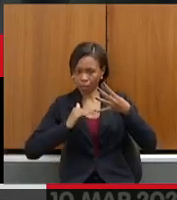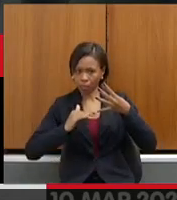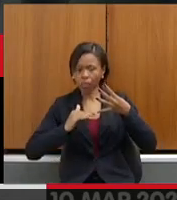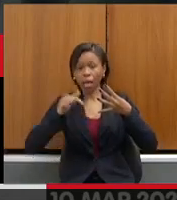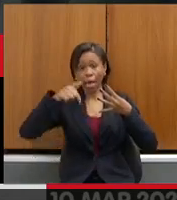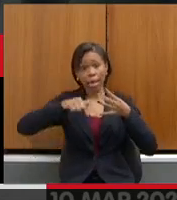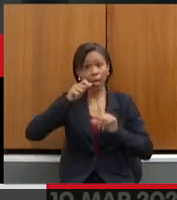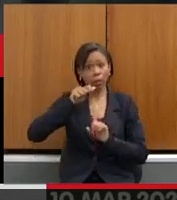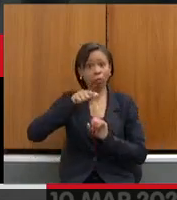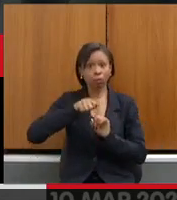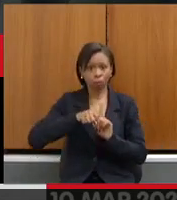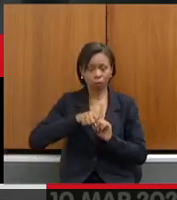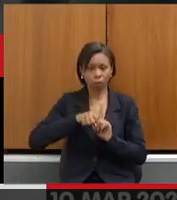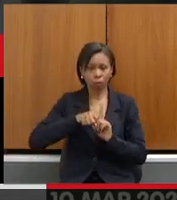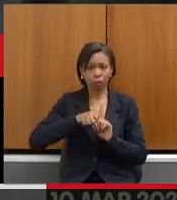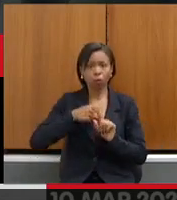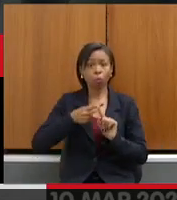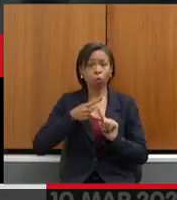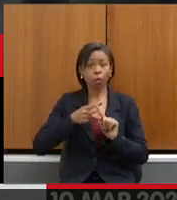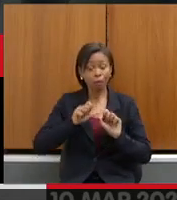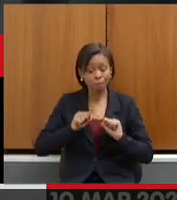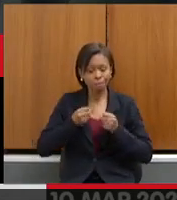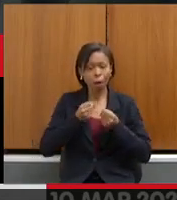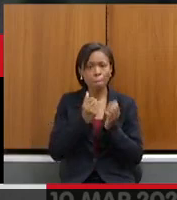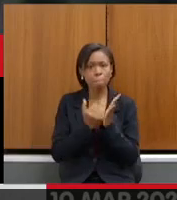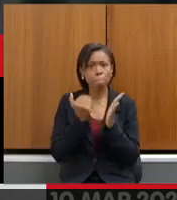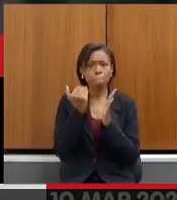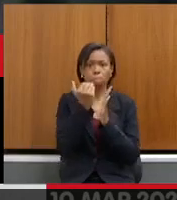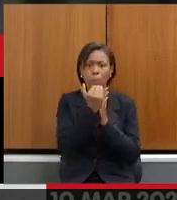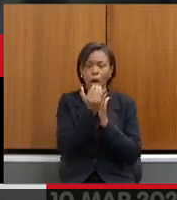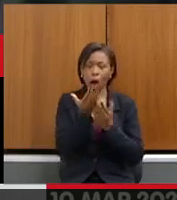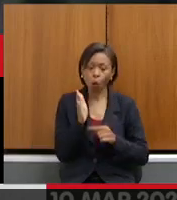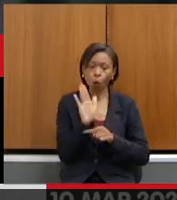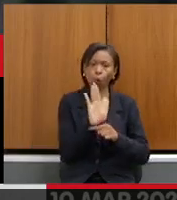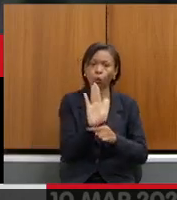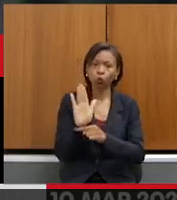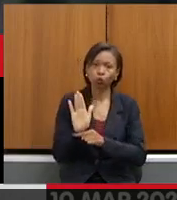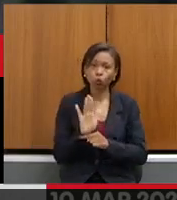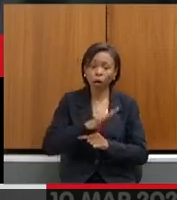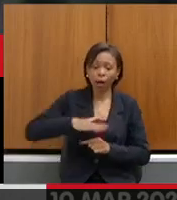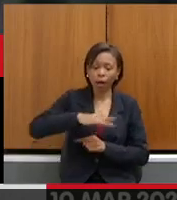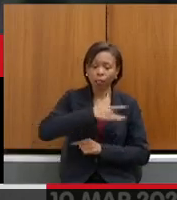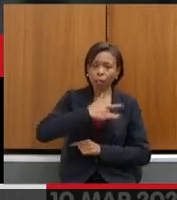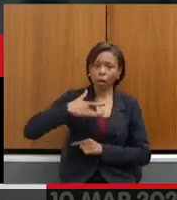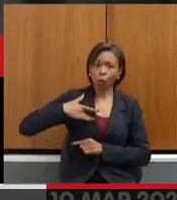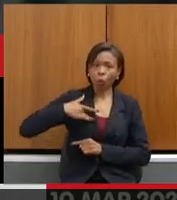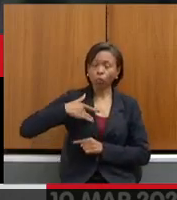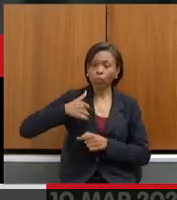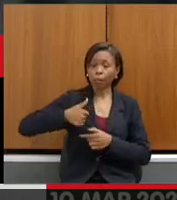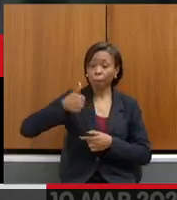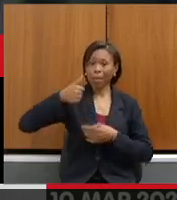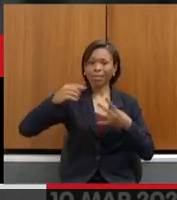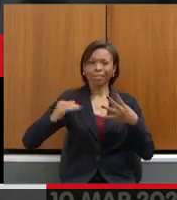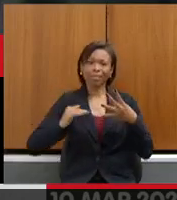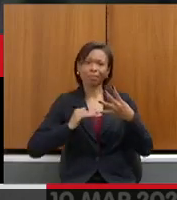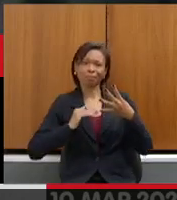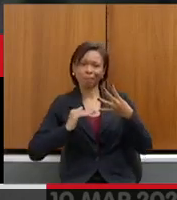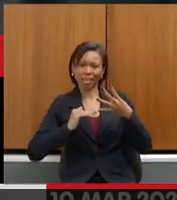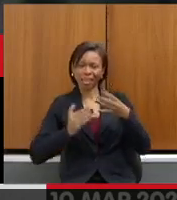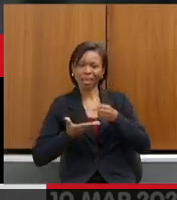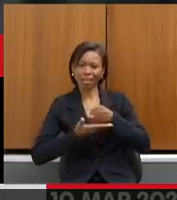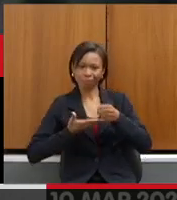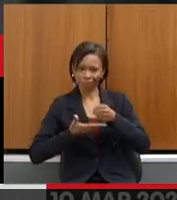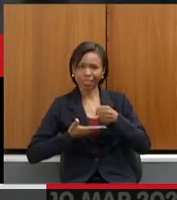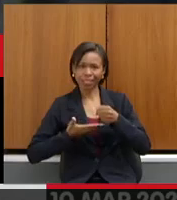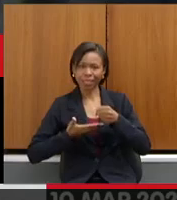objetivo é o que é fortalecer a atenção primária porque ela que faz atualmente a vacinação E além disso ela que está fazendo também